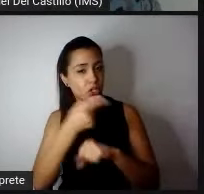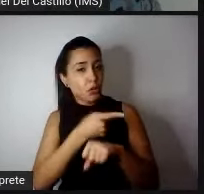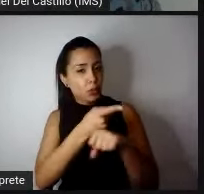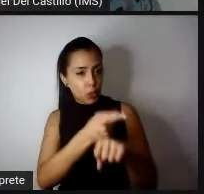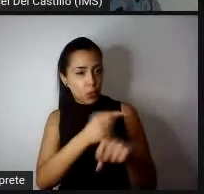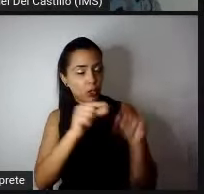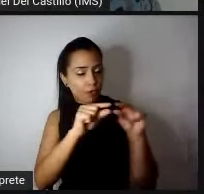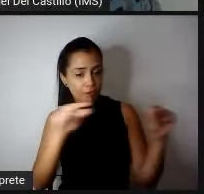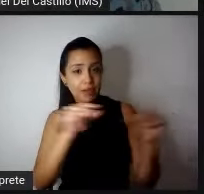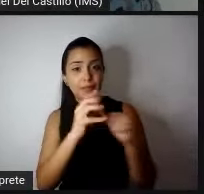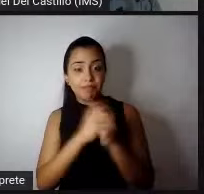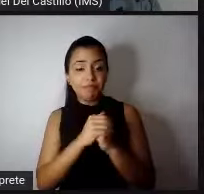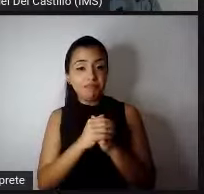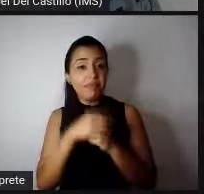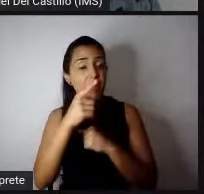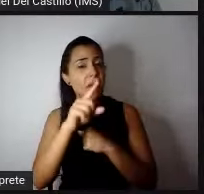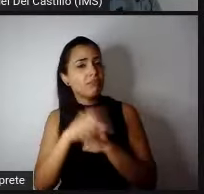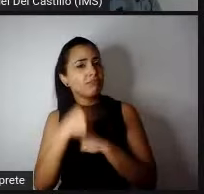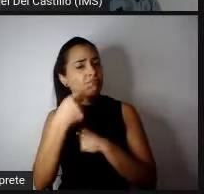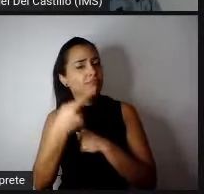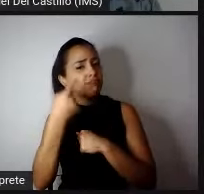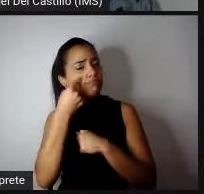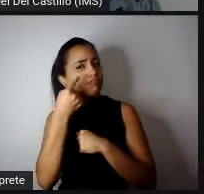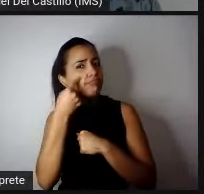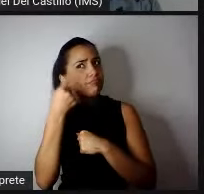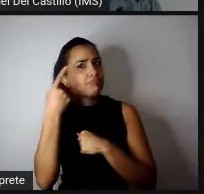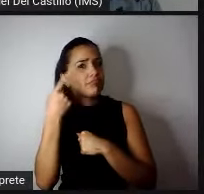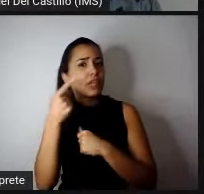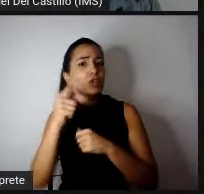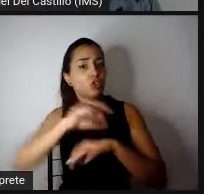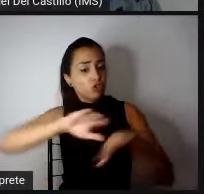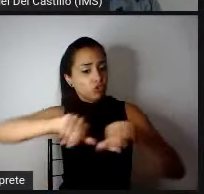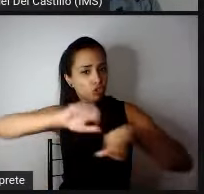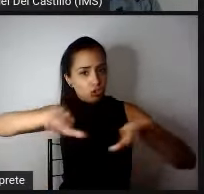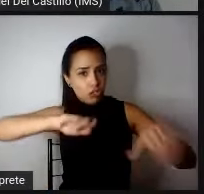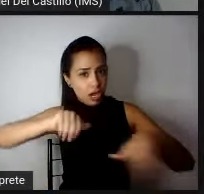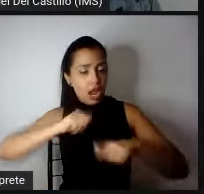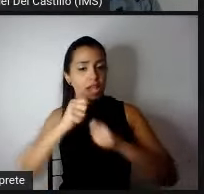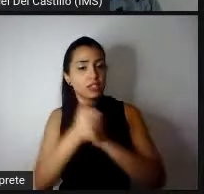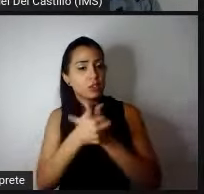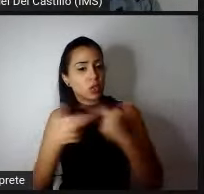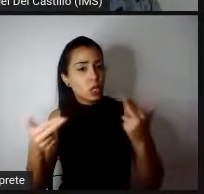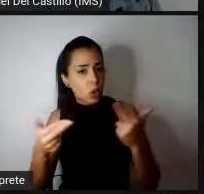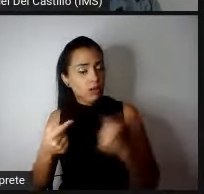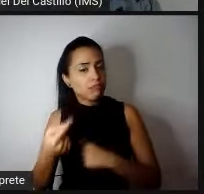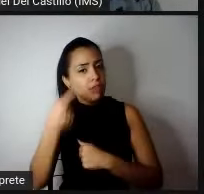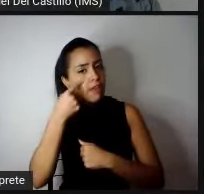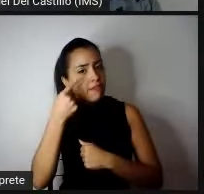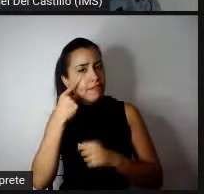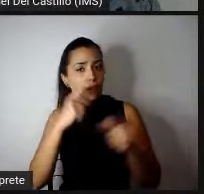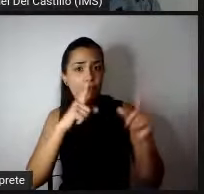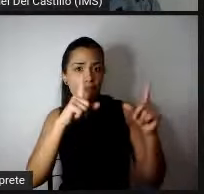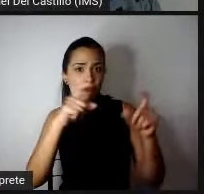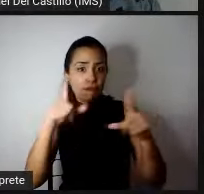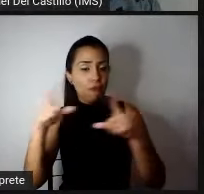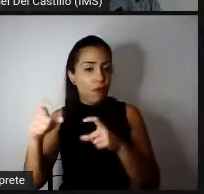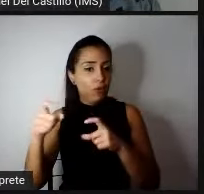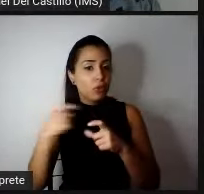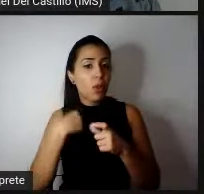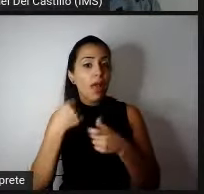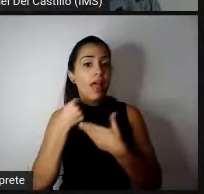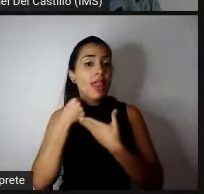eu, de repente, tirei essas coisas, essas fotos, levei para o